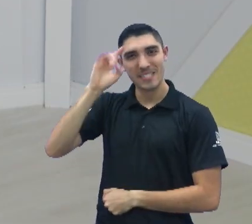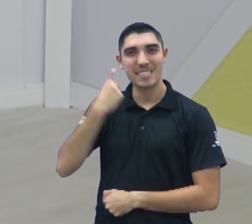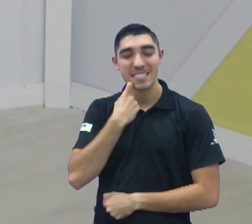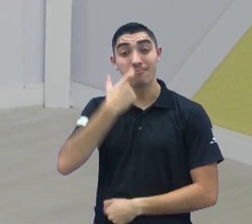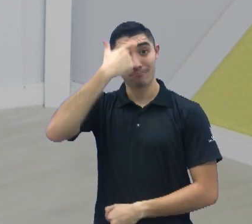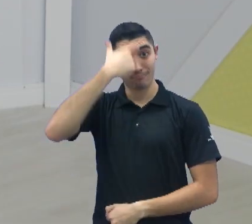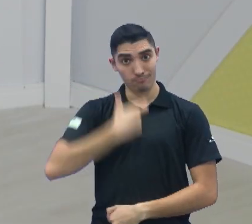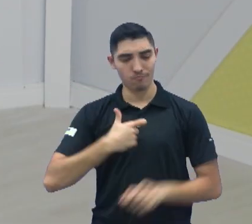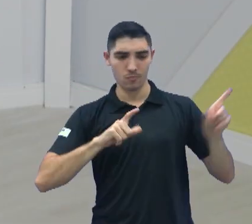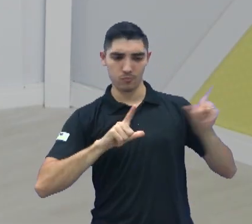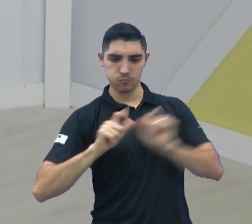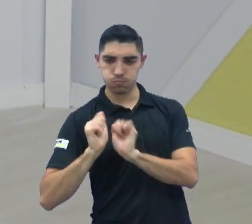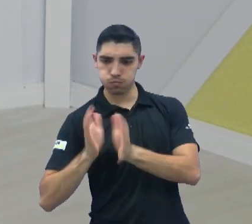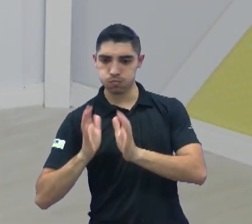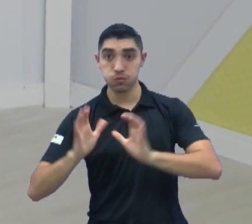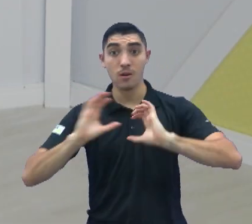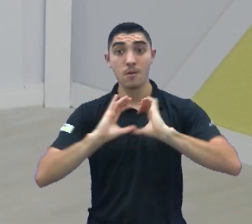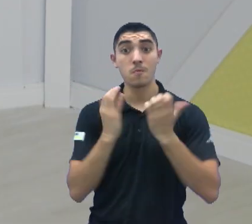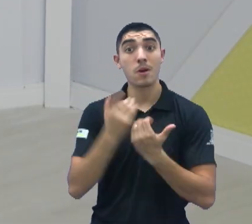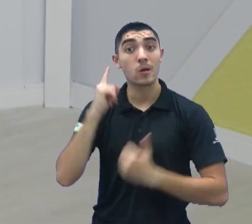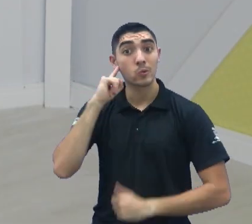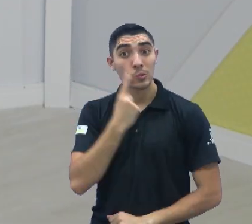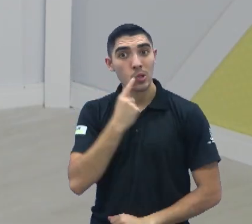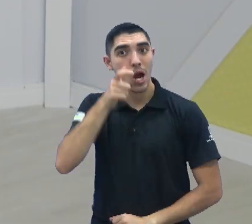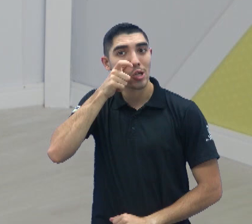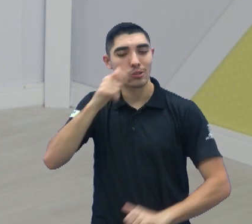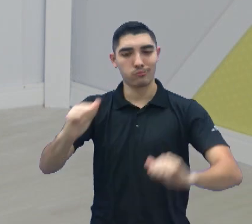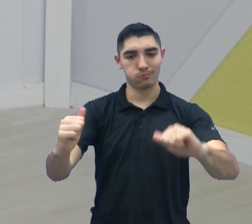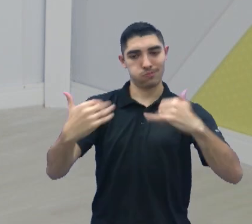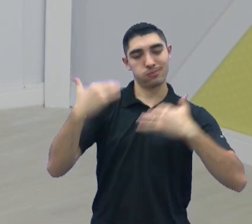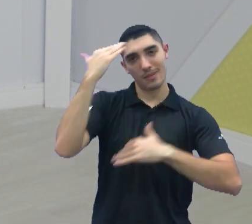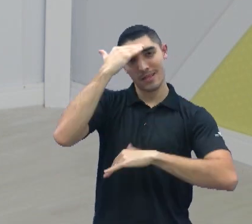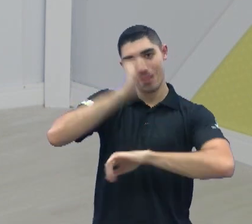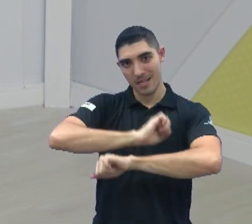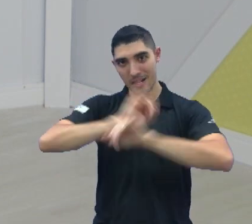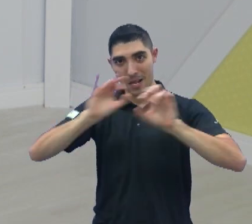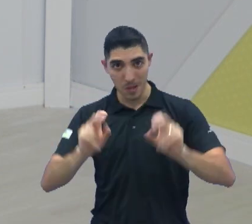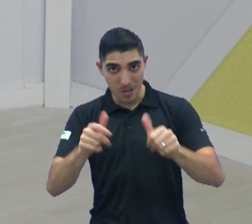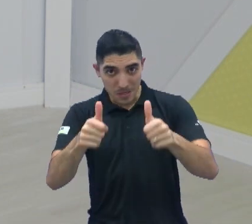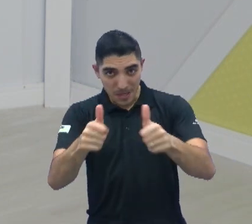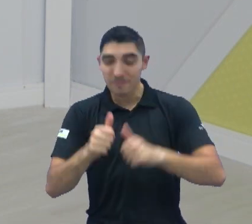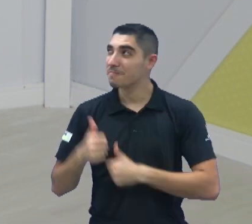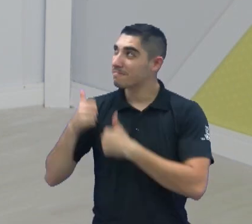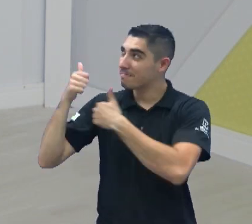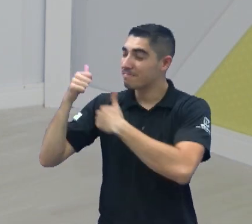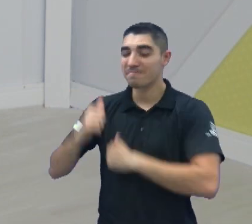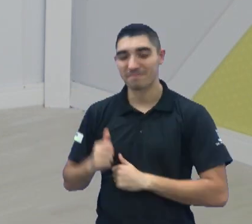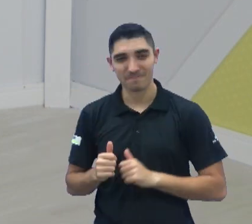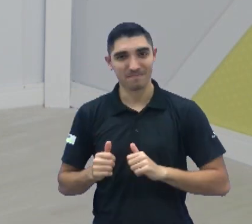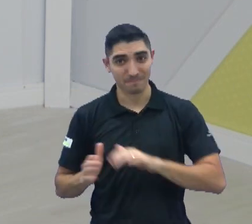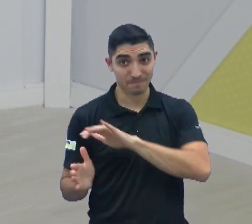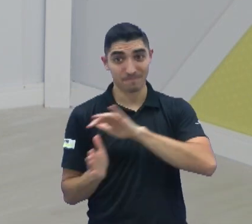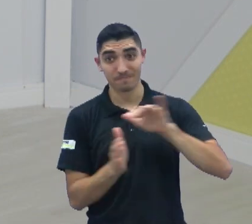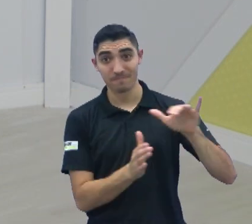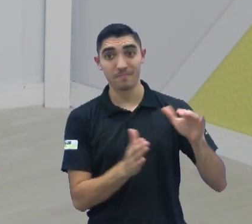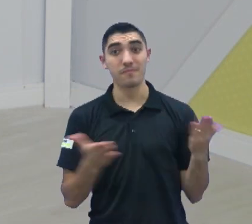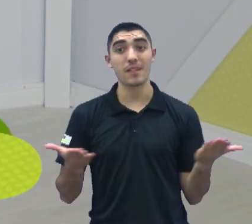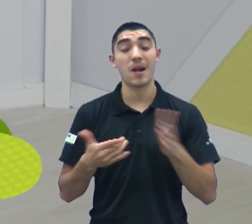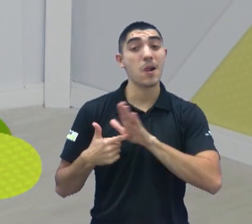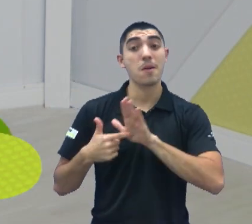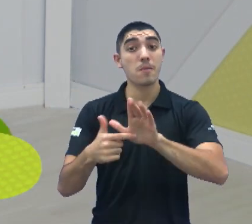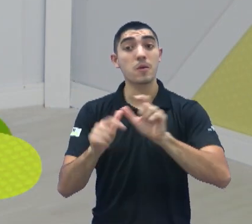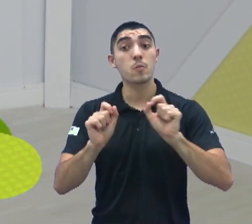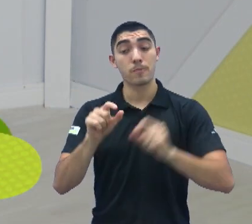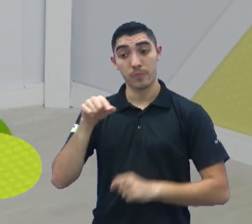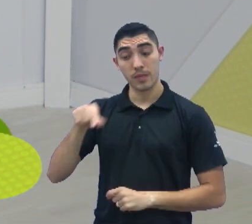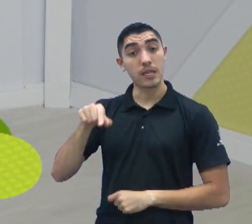sempre levando a informação para a comunidade surda que acompanha o nosso programa, tá certo? E olha só, a gente começa o programa de hoje falando das categorias de